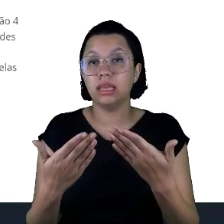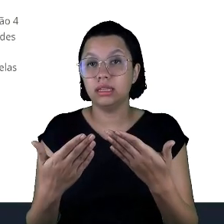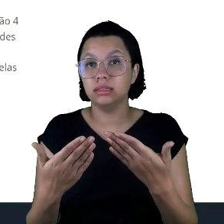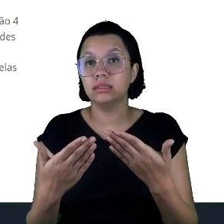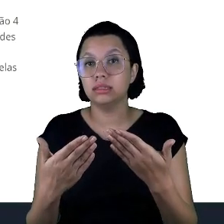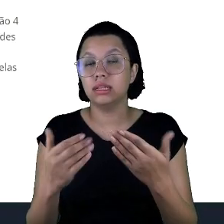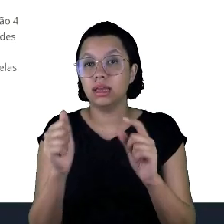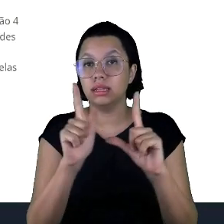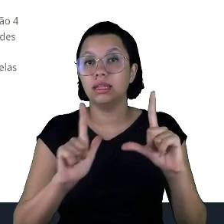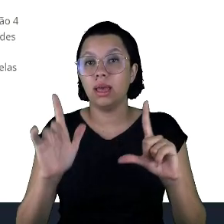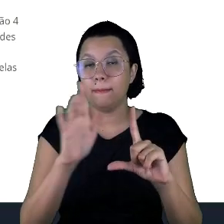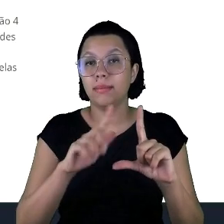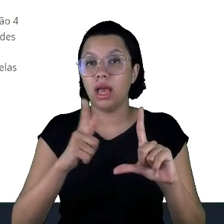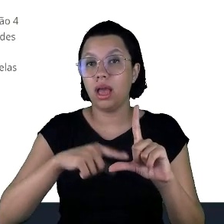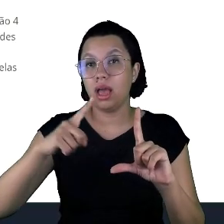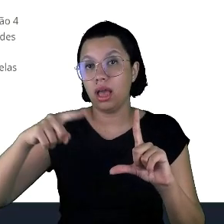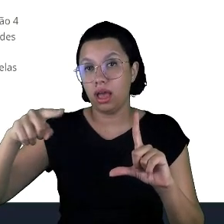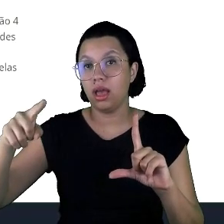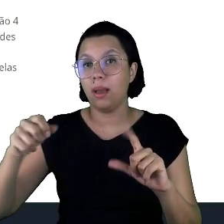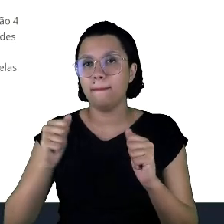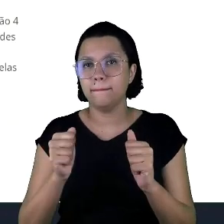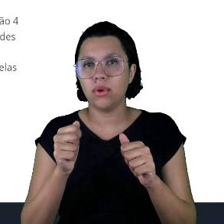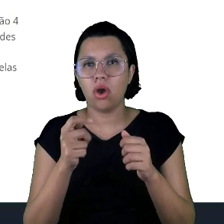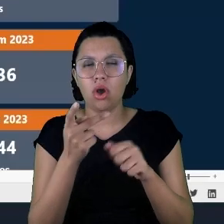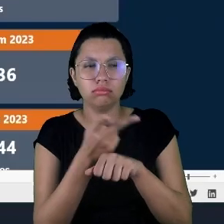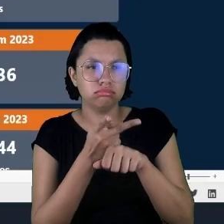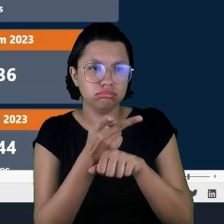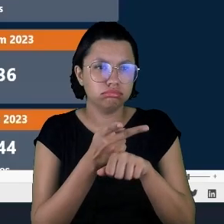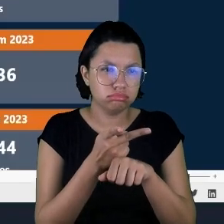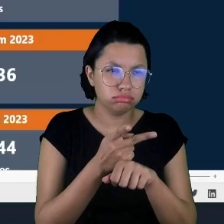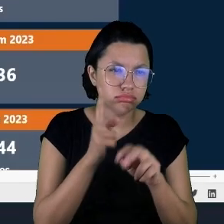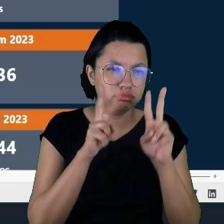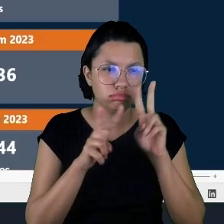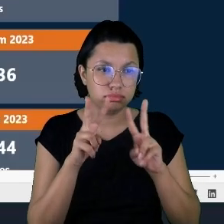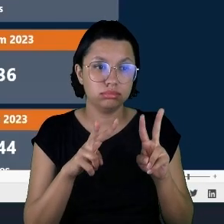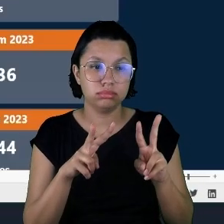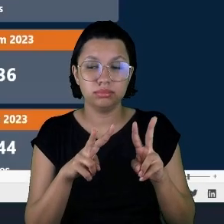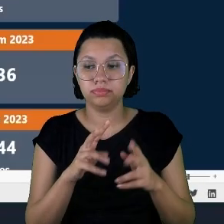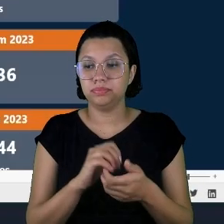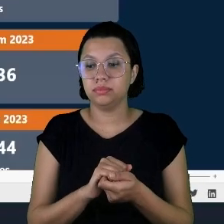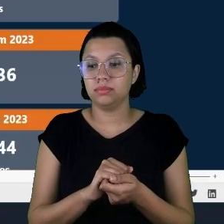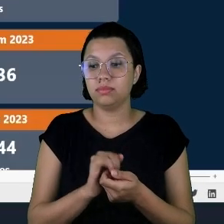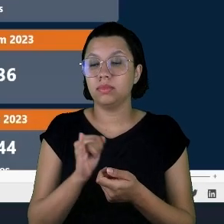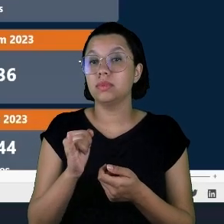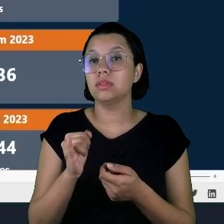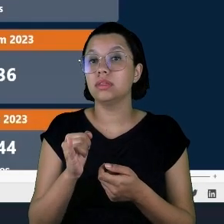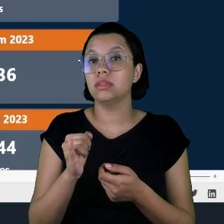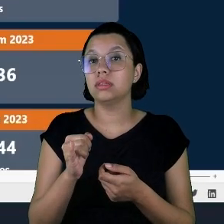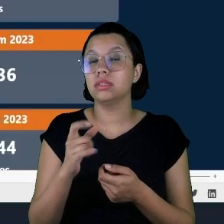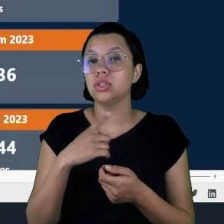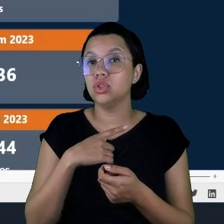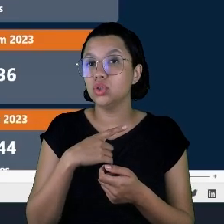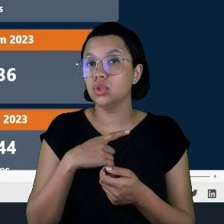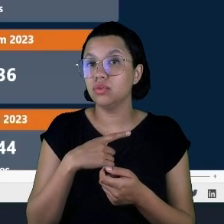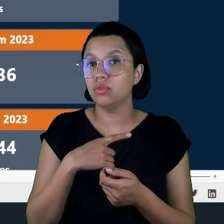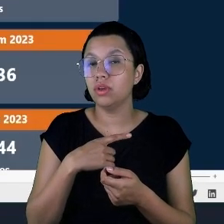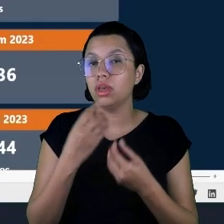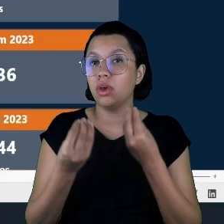na página da estatística, painel DataJude, que vocês podem consultar também, e